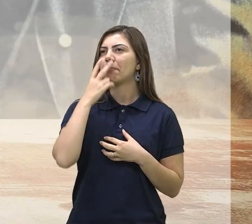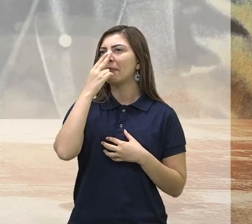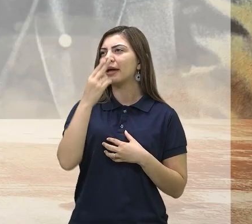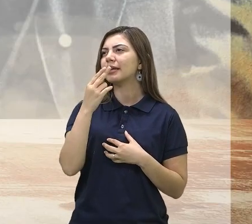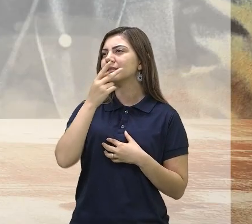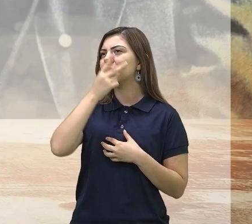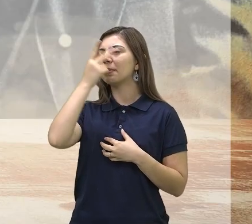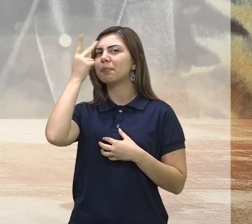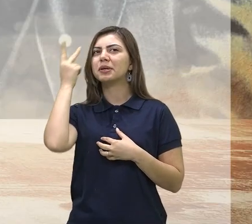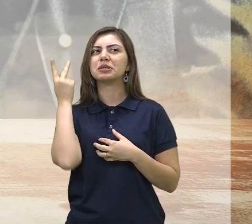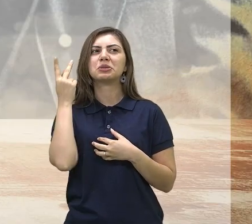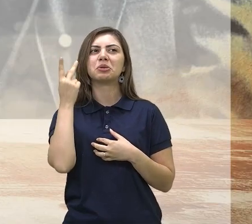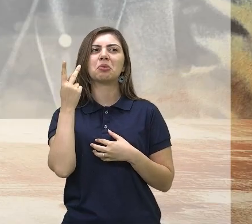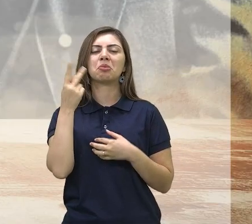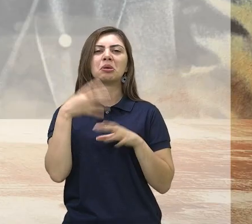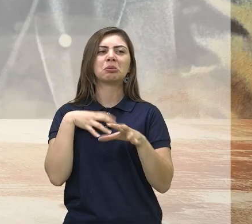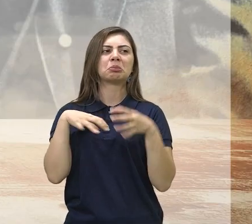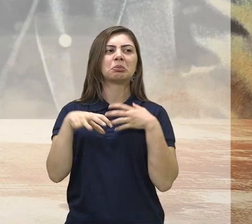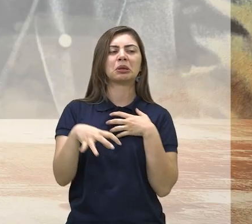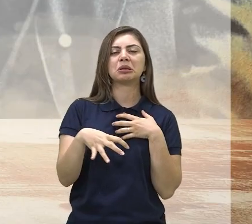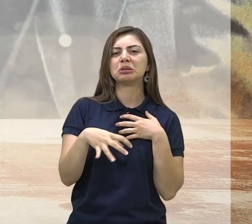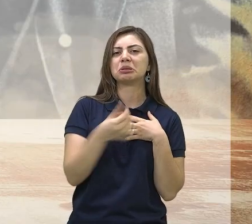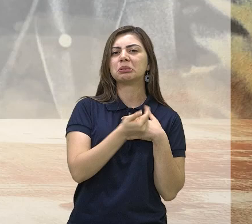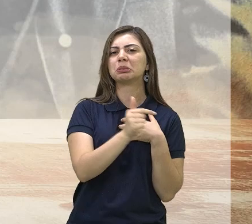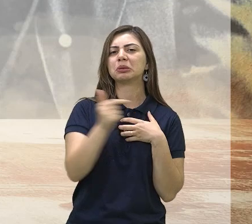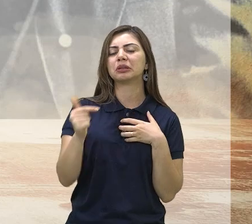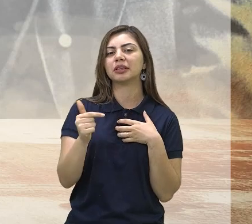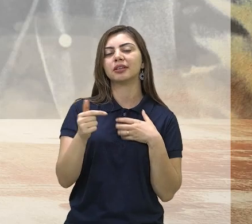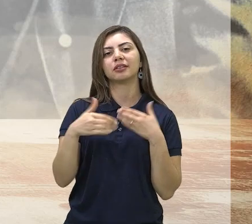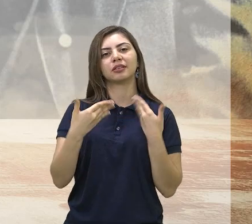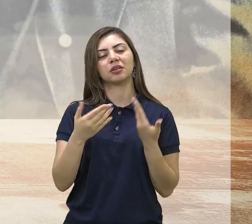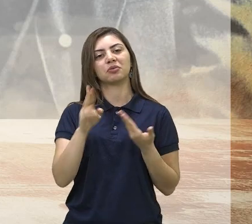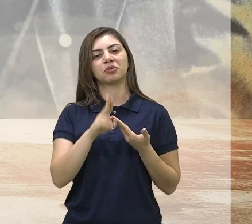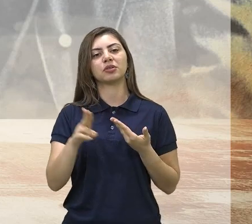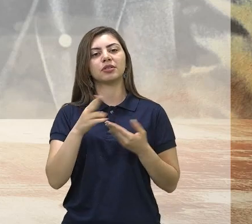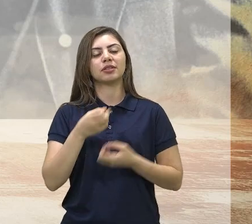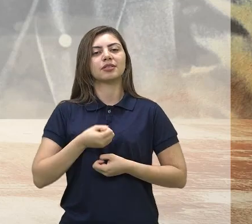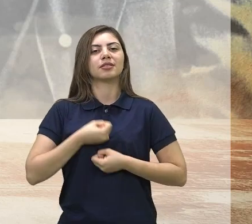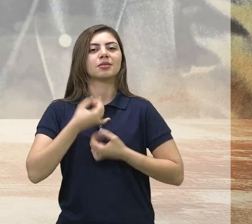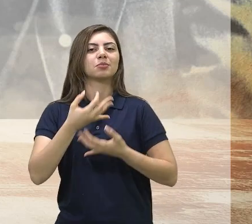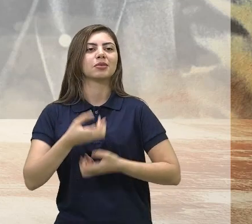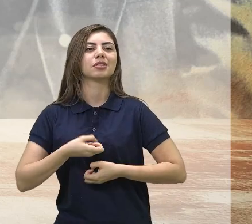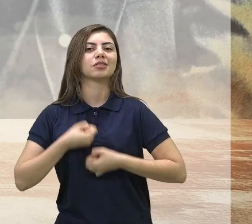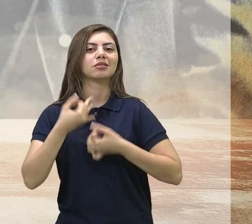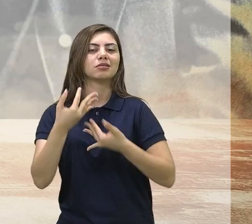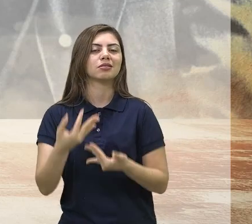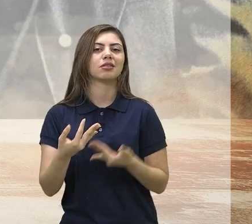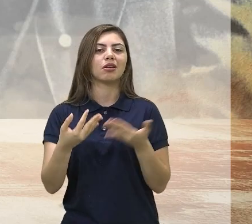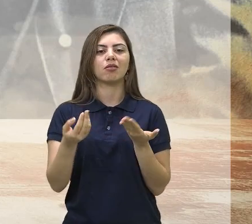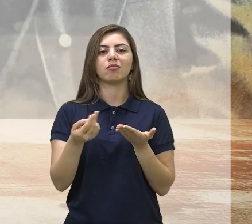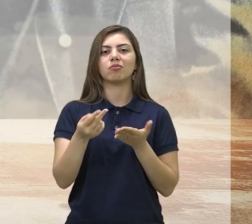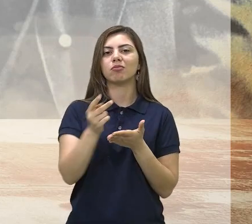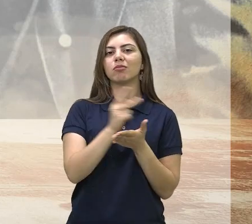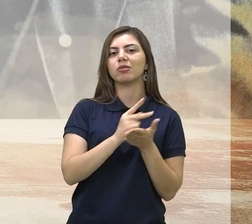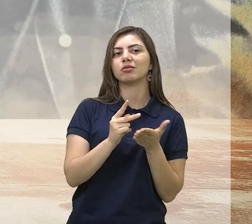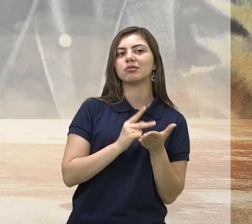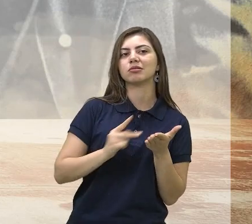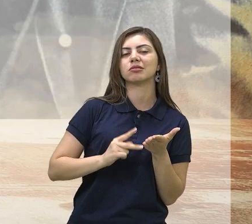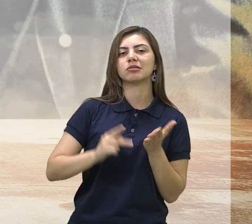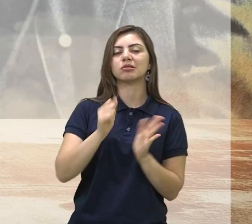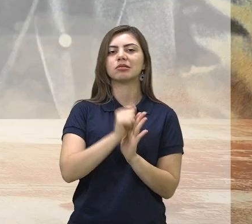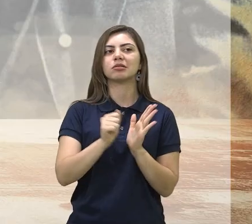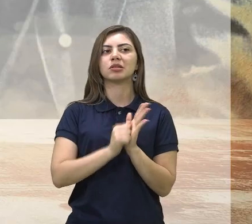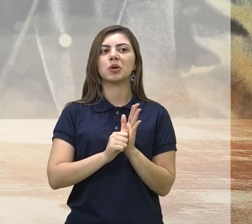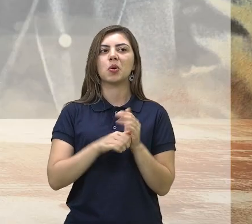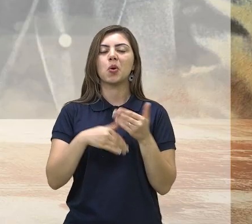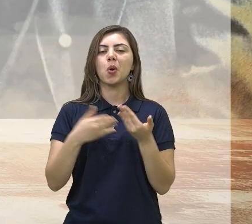incompreendidos pelo mundo e usou a arte ou a escrita como forma de expressar essa dor?